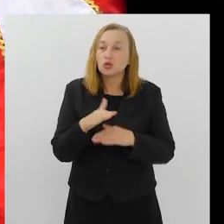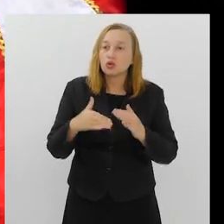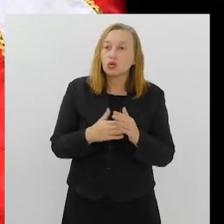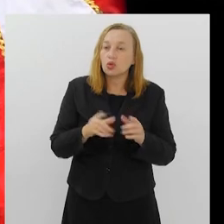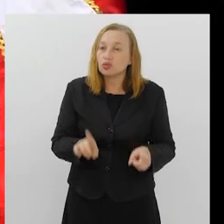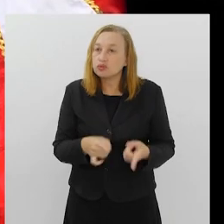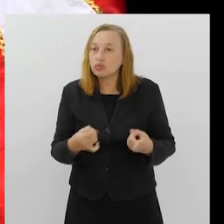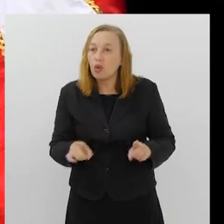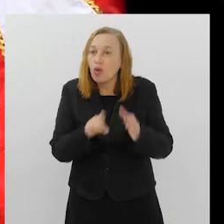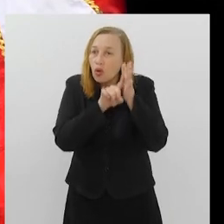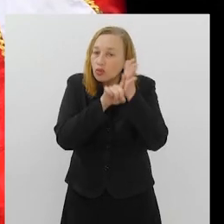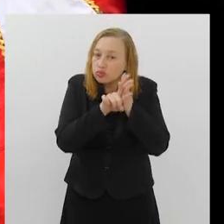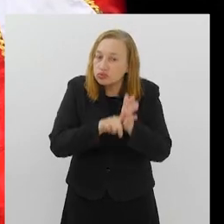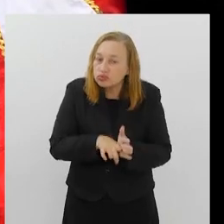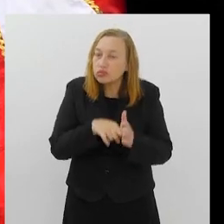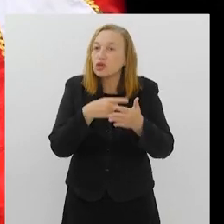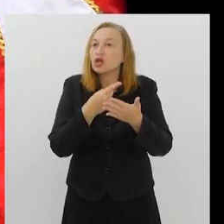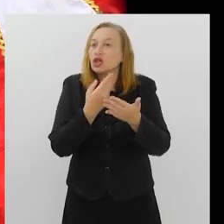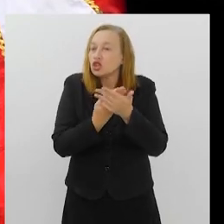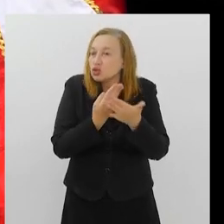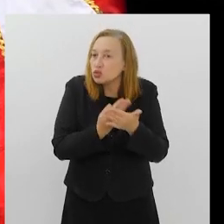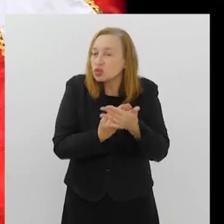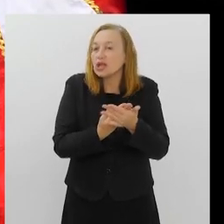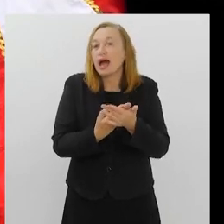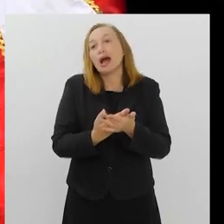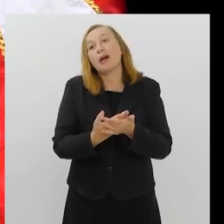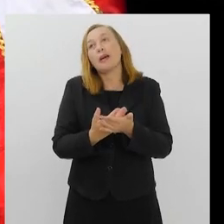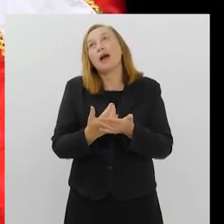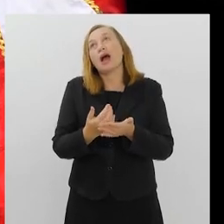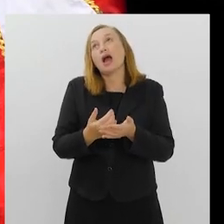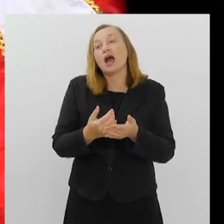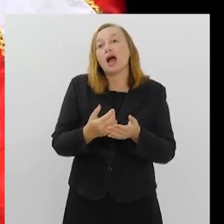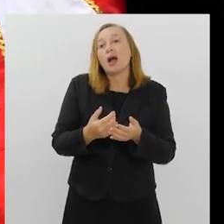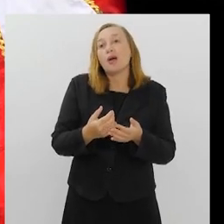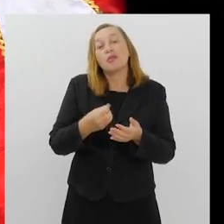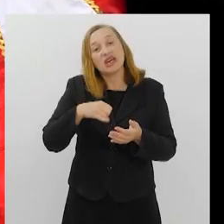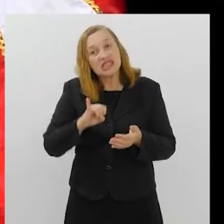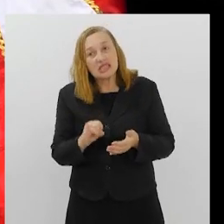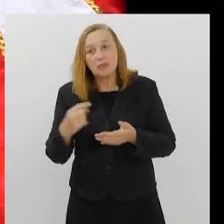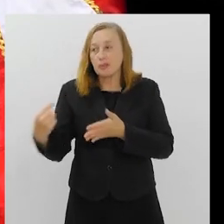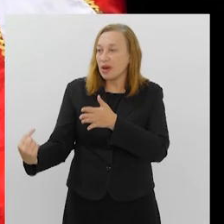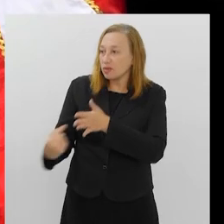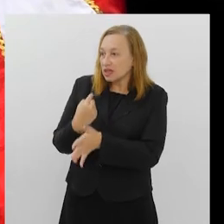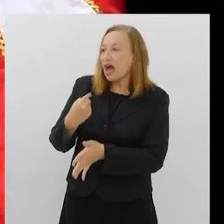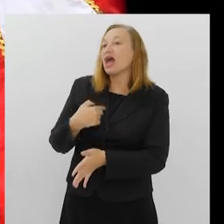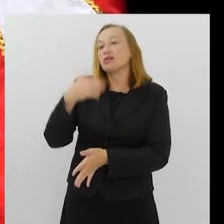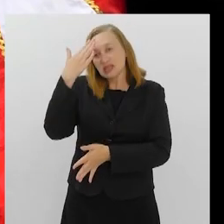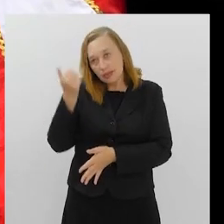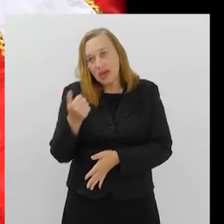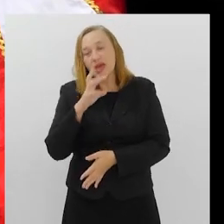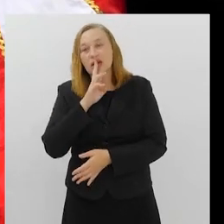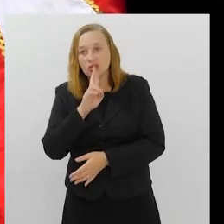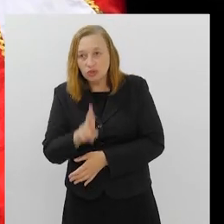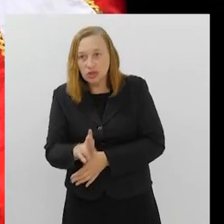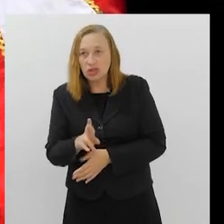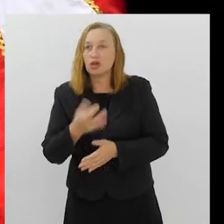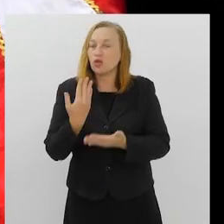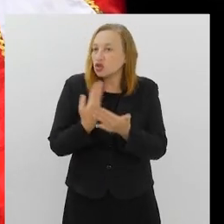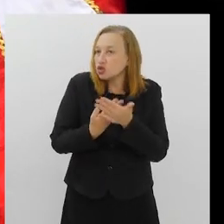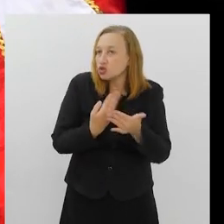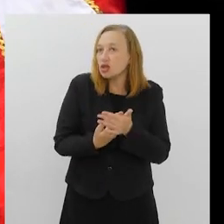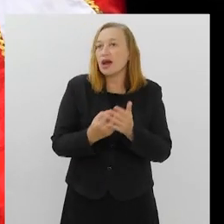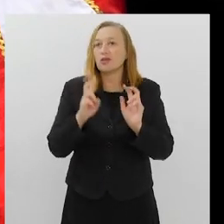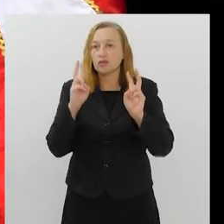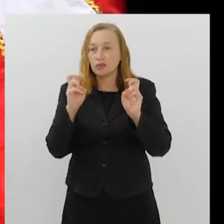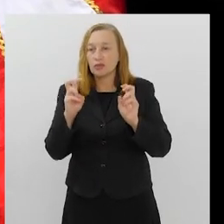amigos. Todo o enredo eu sempre procuro estudar bastante, para eu estar ali envolvida, caso perguntem também, eu não você é pega desprevenida. Então eu